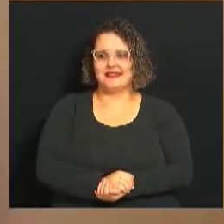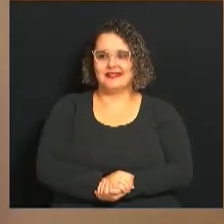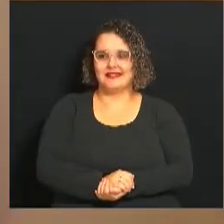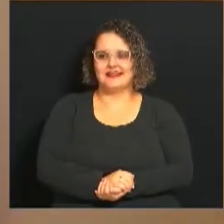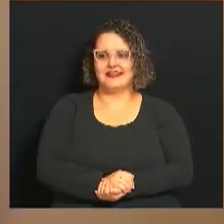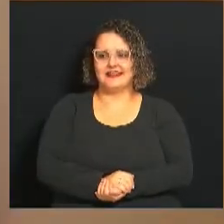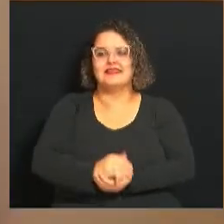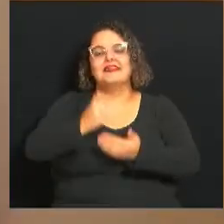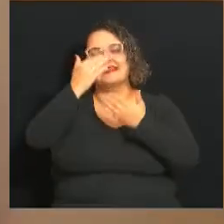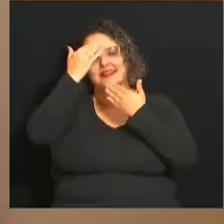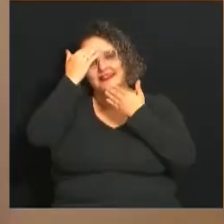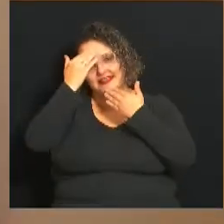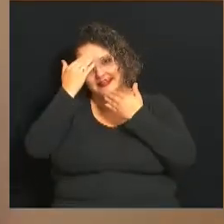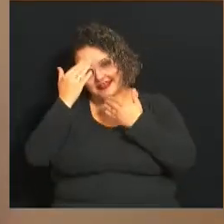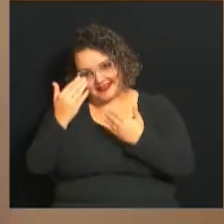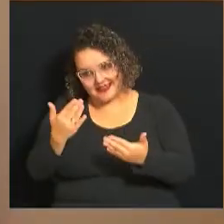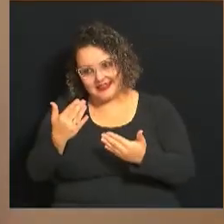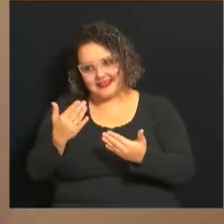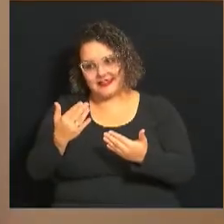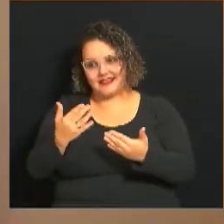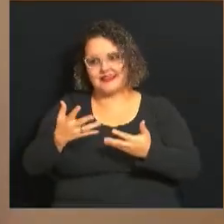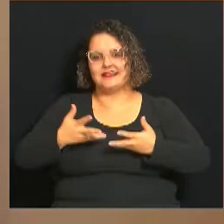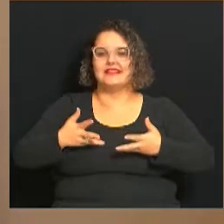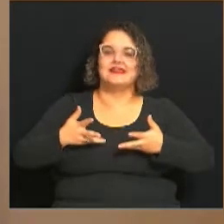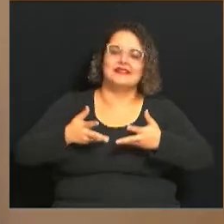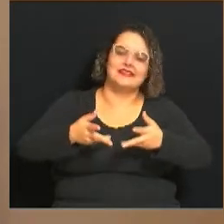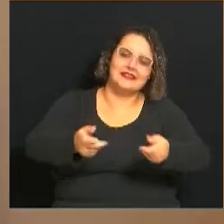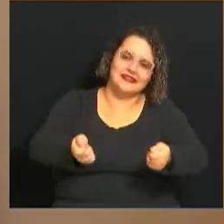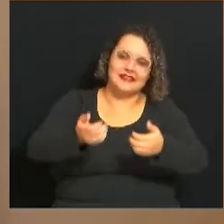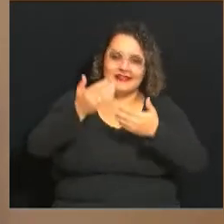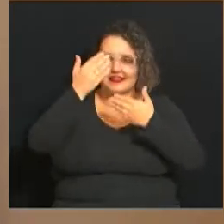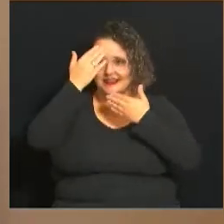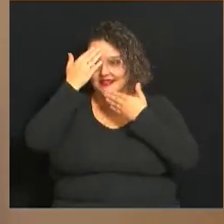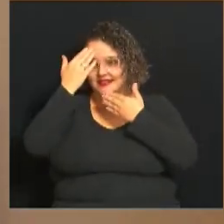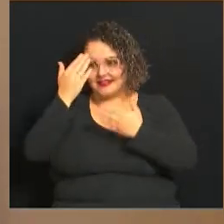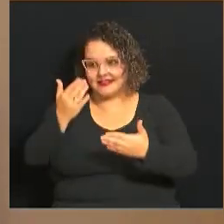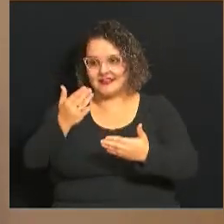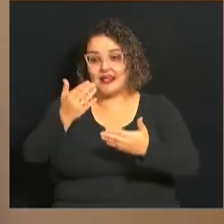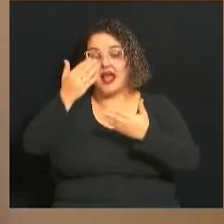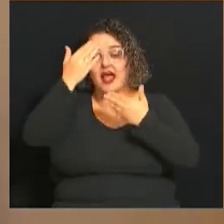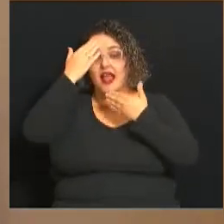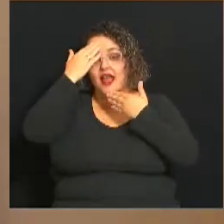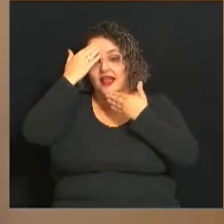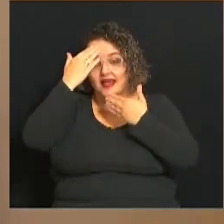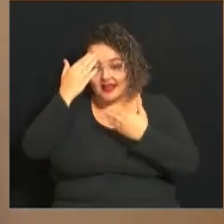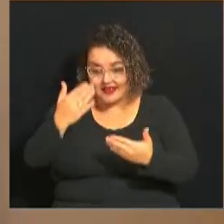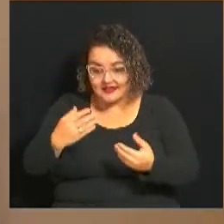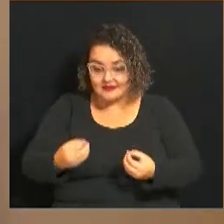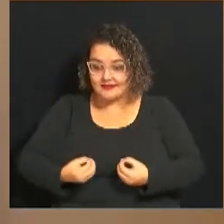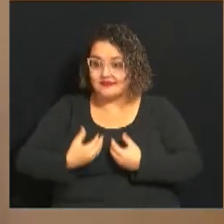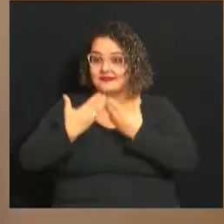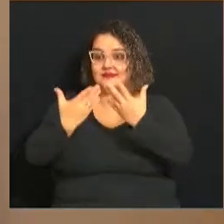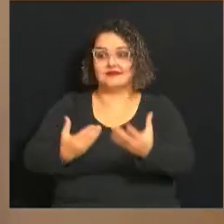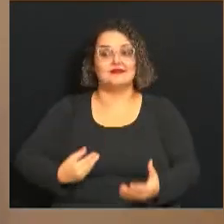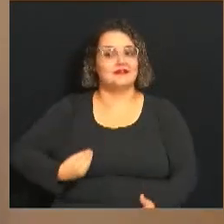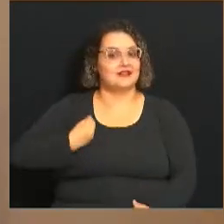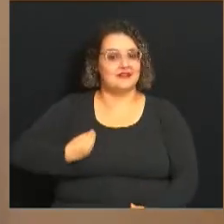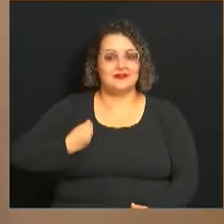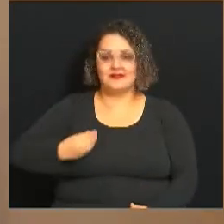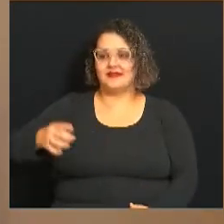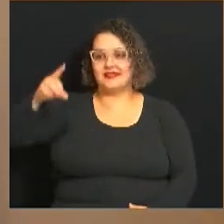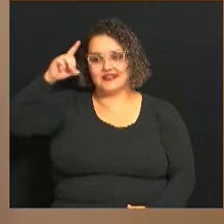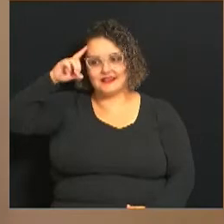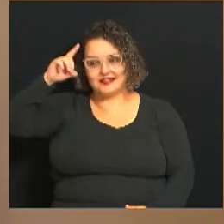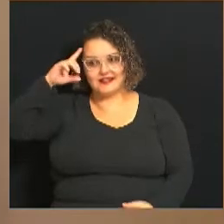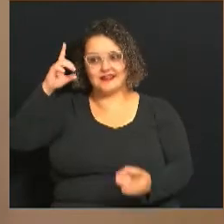Eu agradeço o convite, agradeço poder trazer aqui algo que eu vivencio todos os dias no